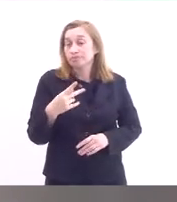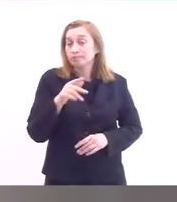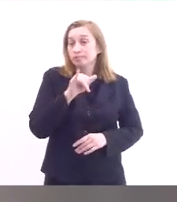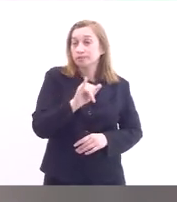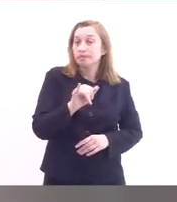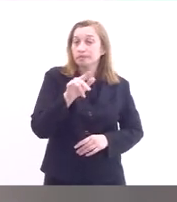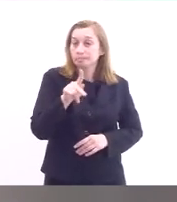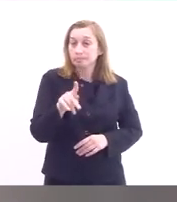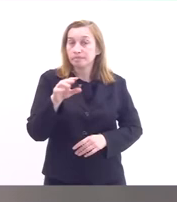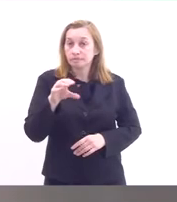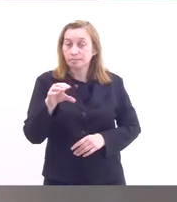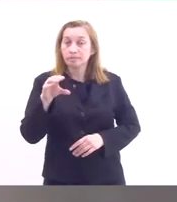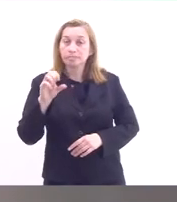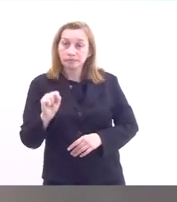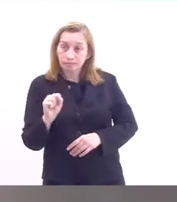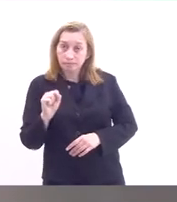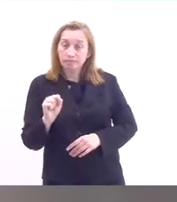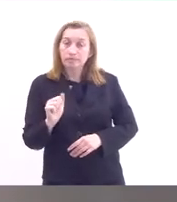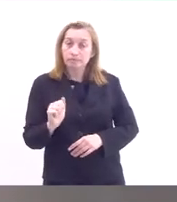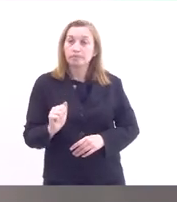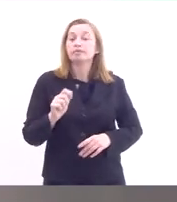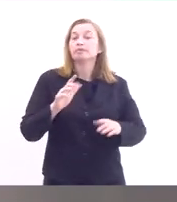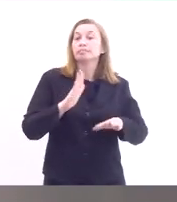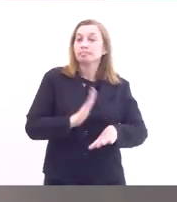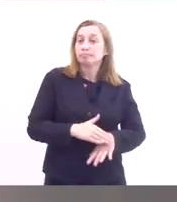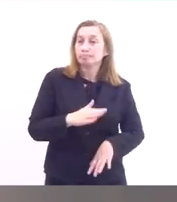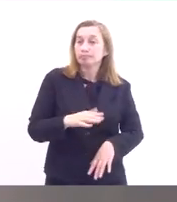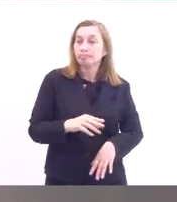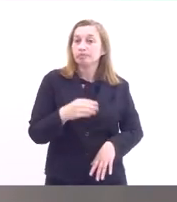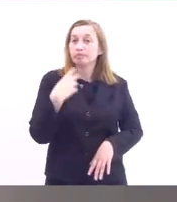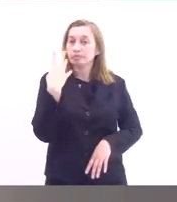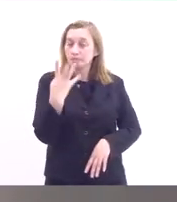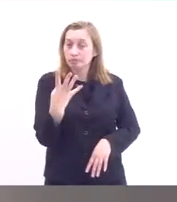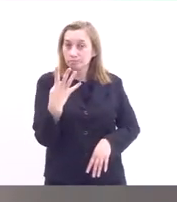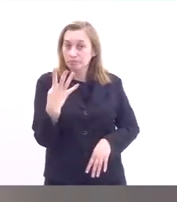IPCA mais 4